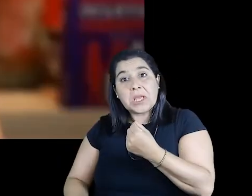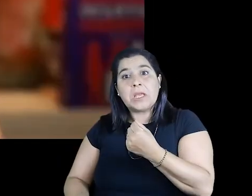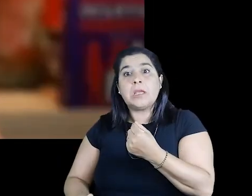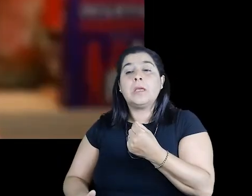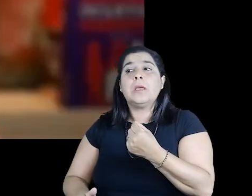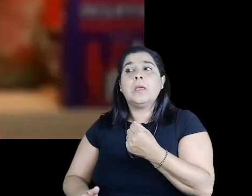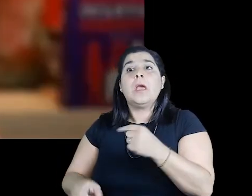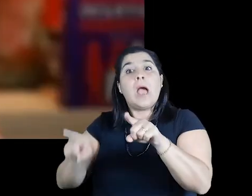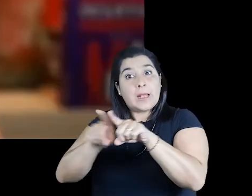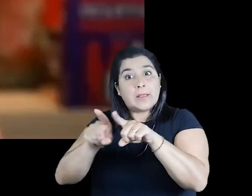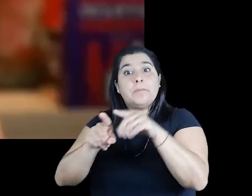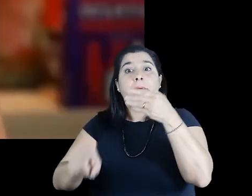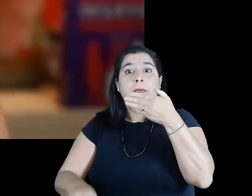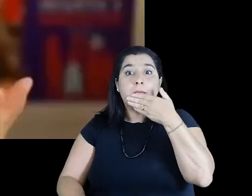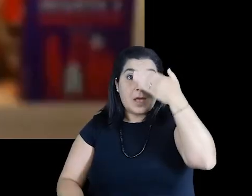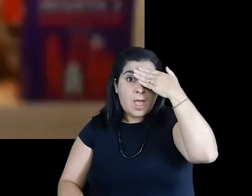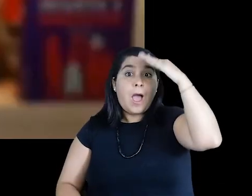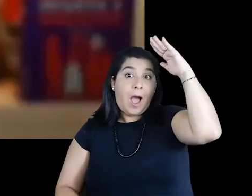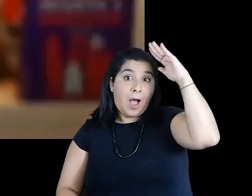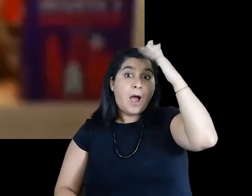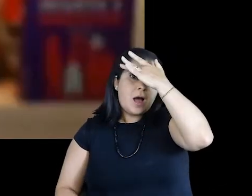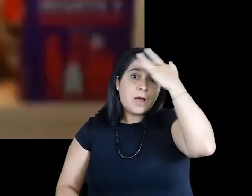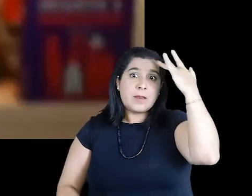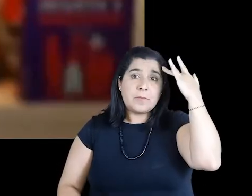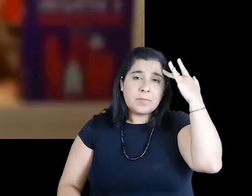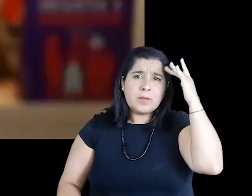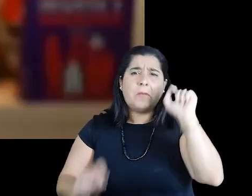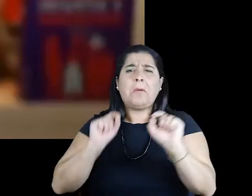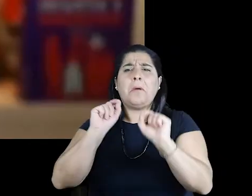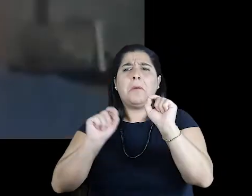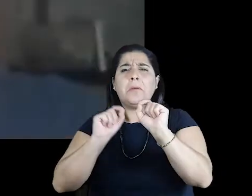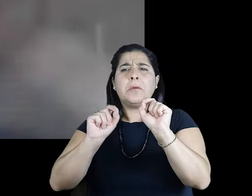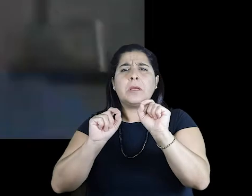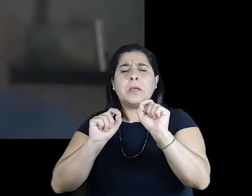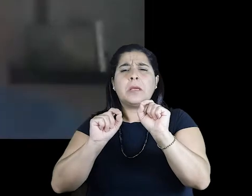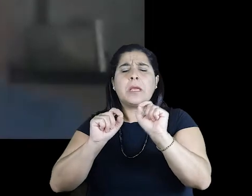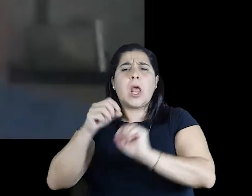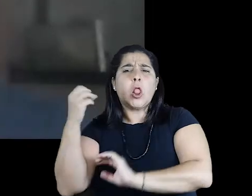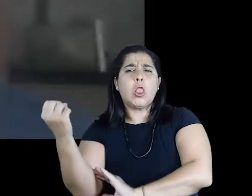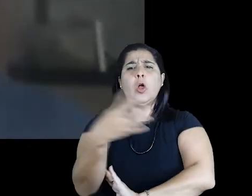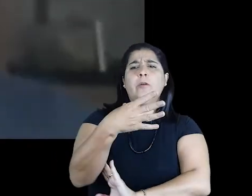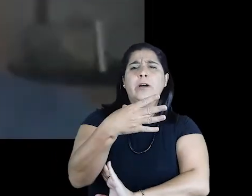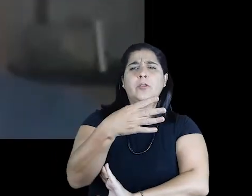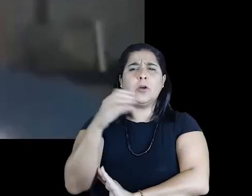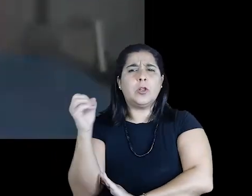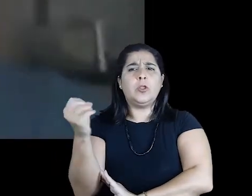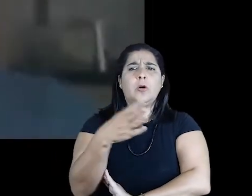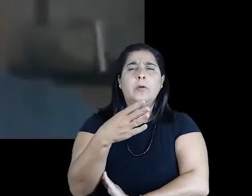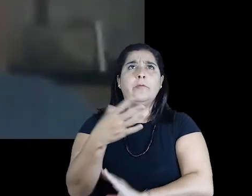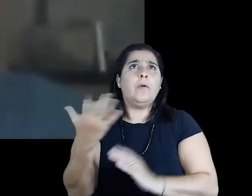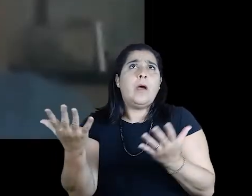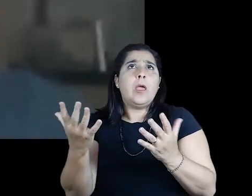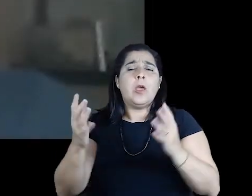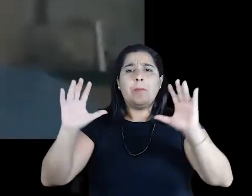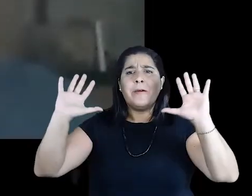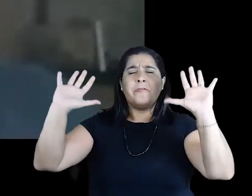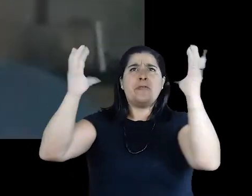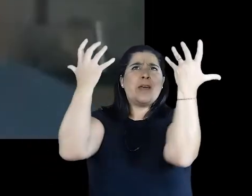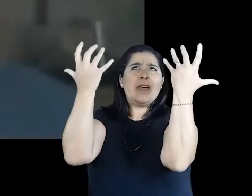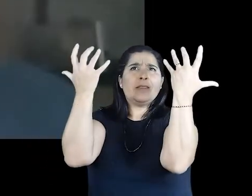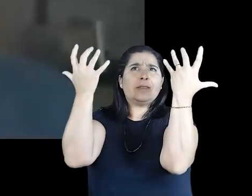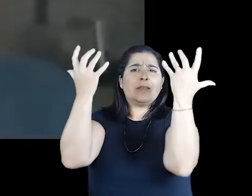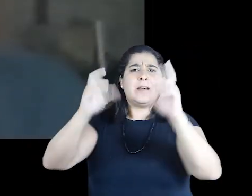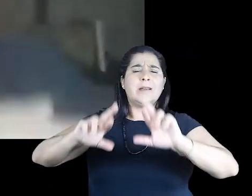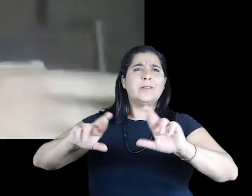um rei árabe, perfeito. Quem explica o que é inovador? Uma festa, normalmente uma princesa. Normalmente o que você espera